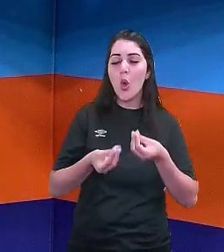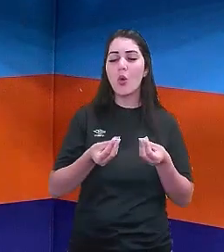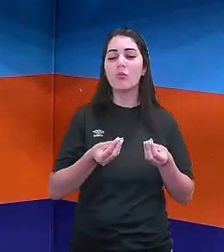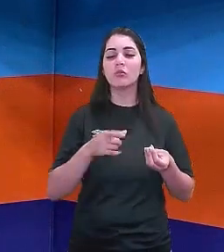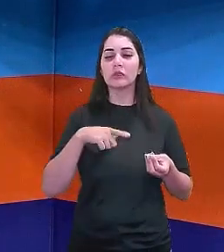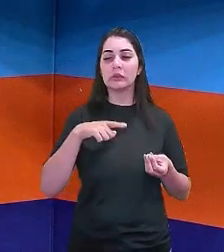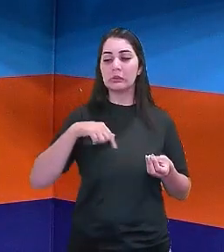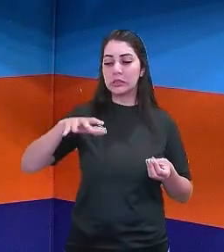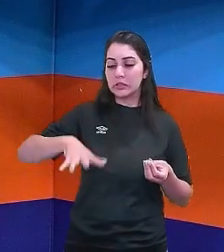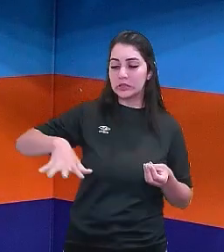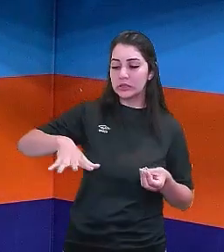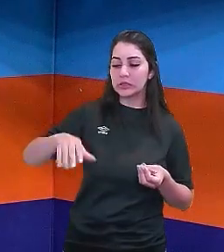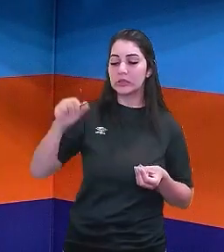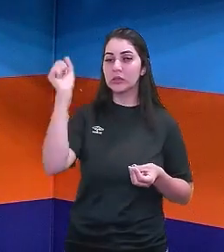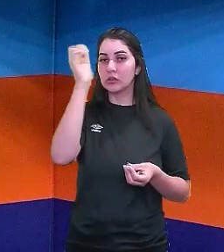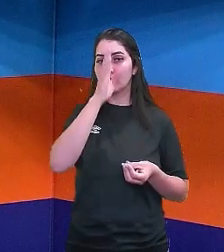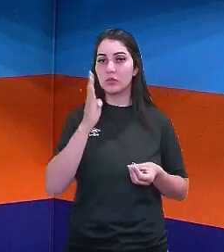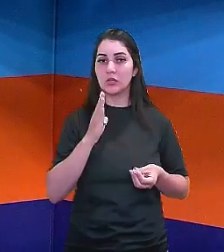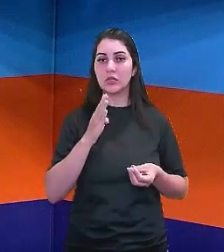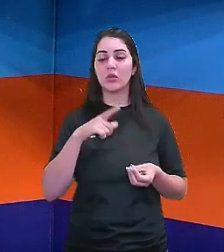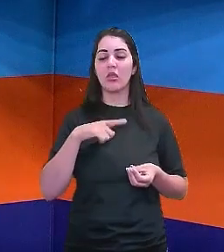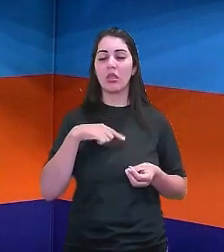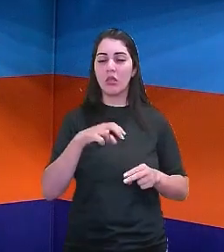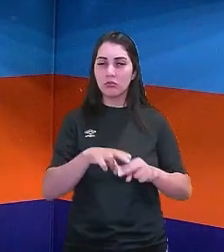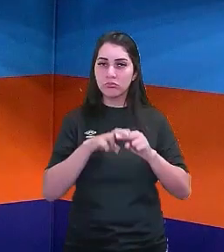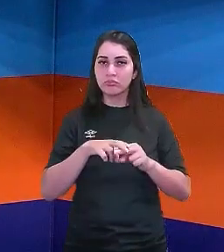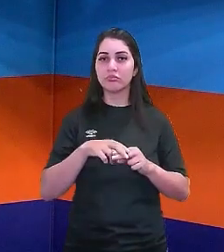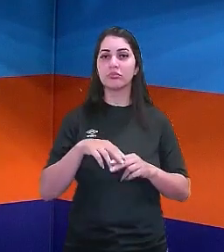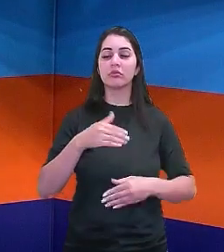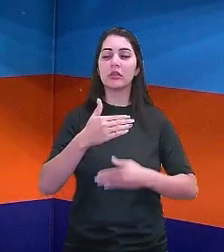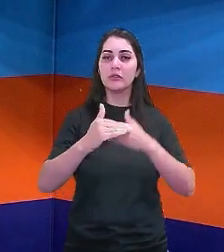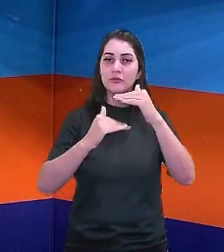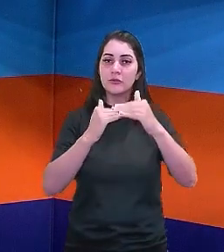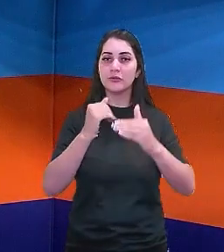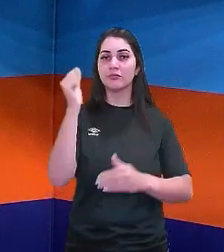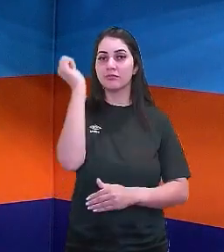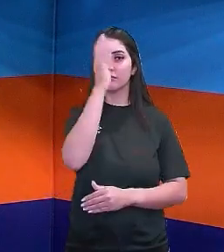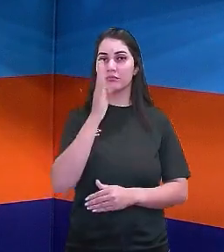que a miscigenação faz parte da evolução do Brasil.